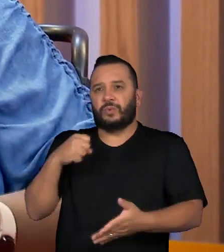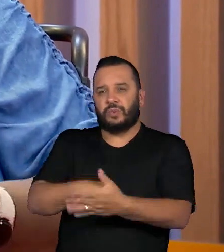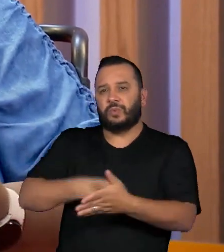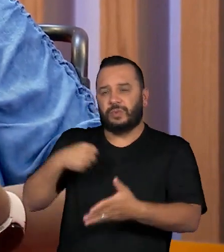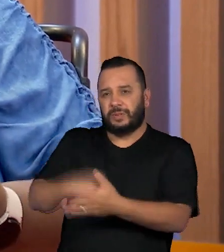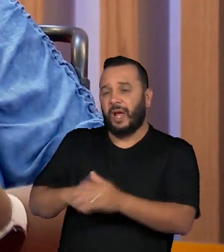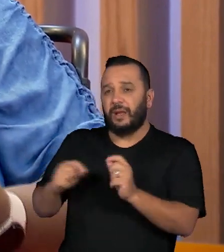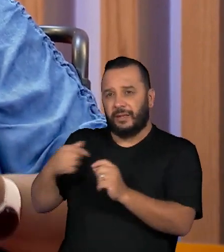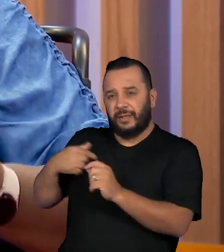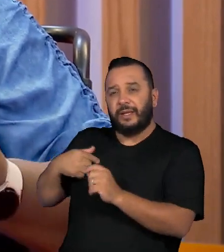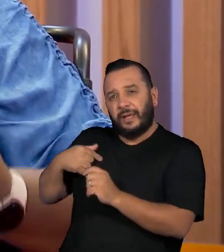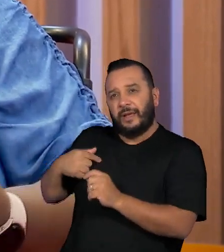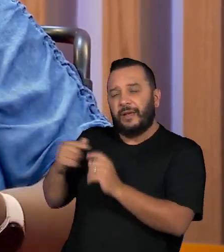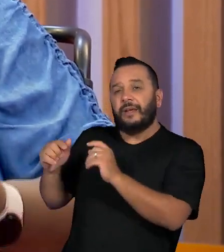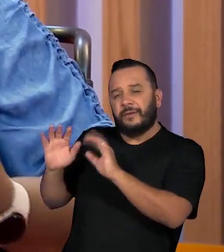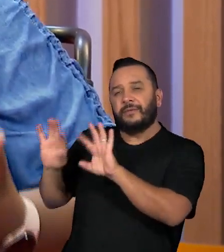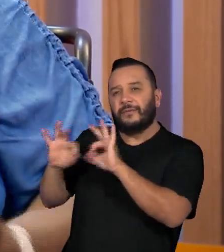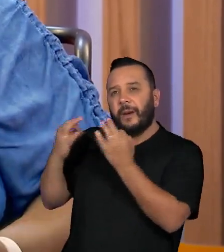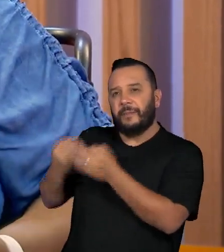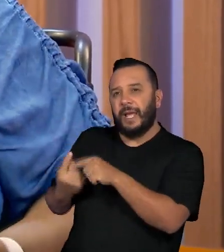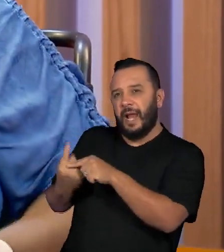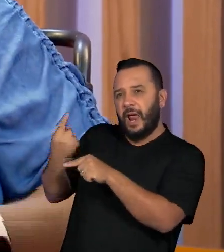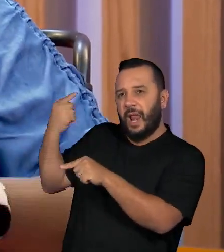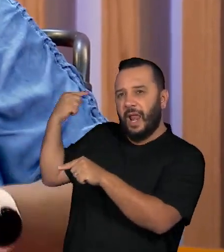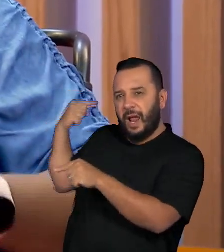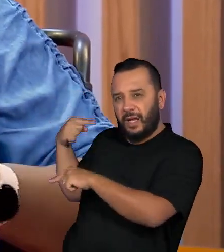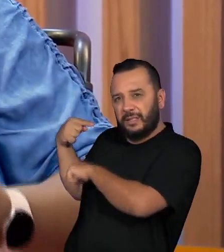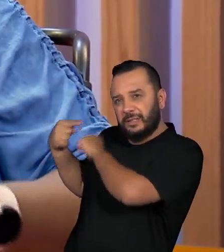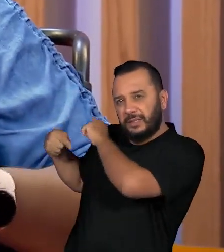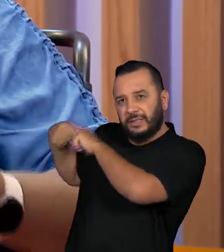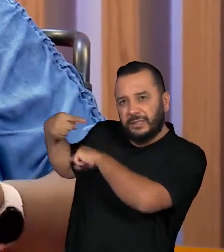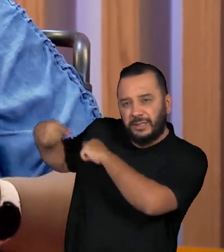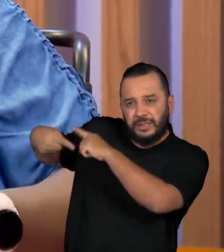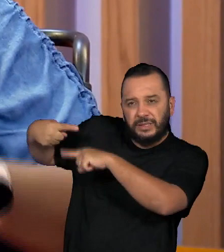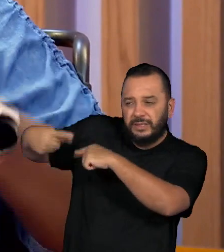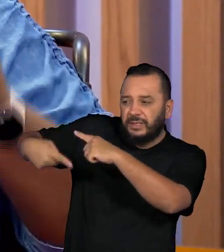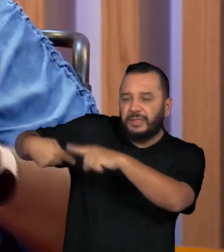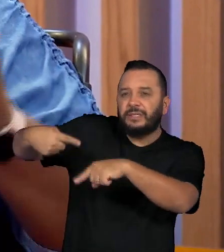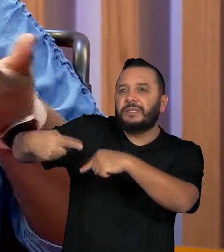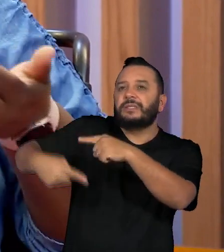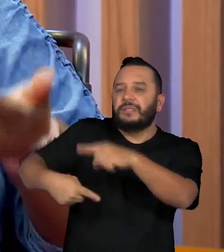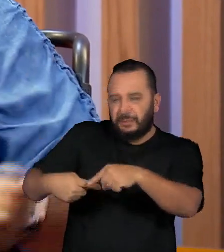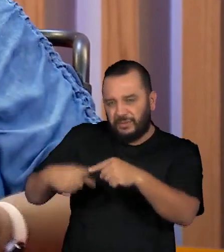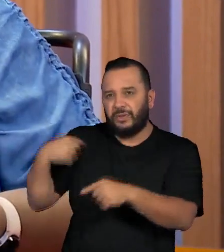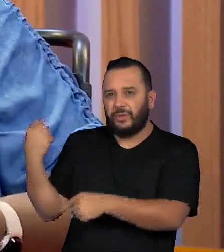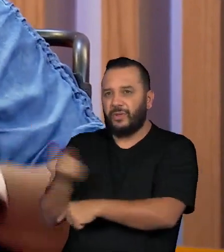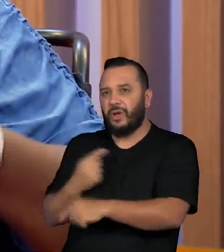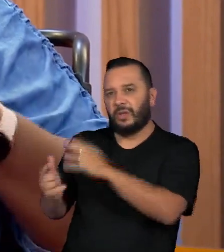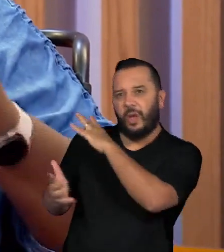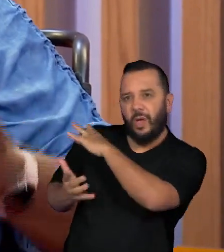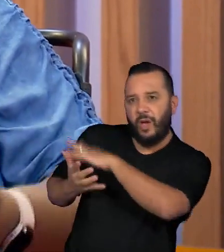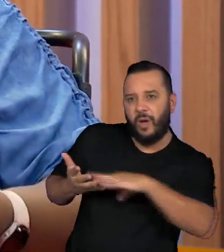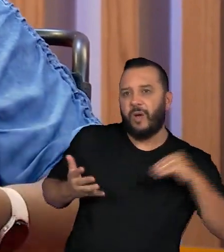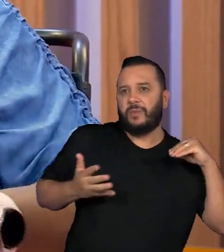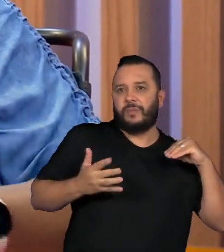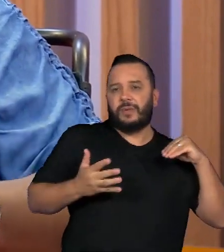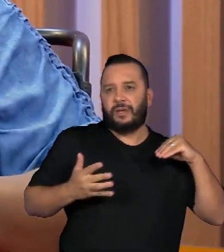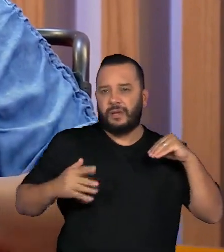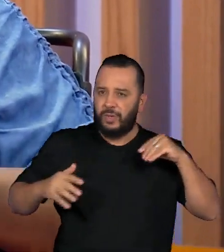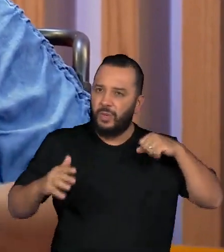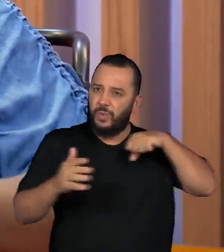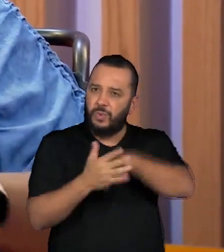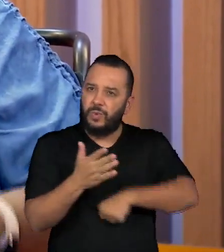isso seja ainda muito vigente, para que tudo isso a gente, com a nossa luta, a gente